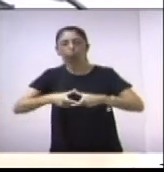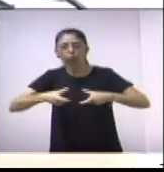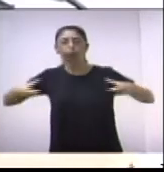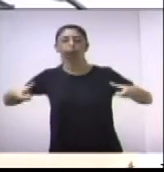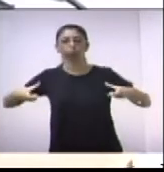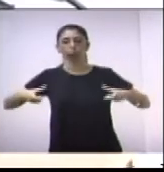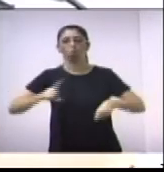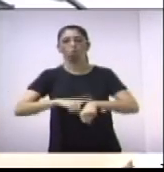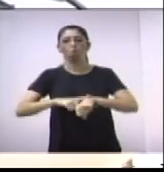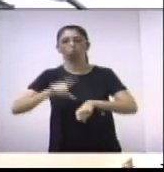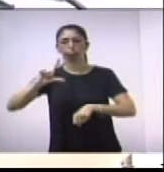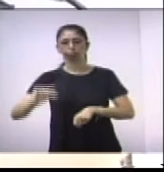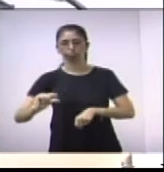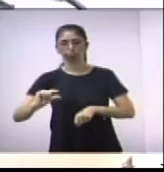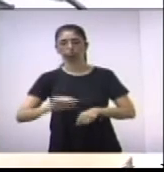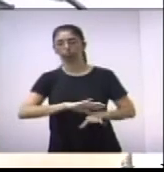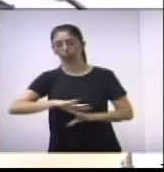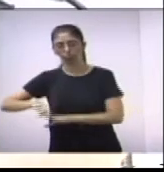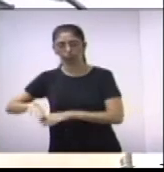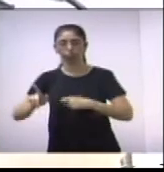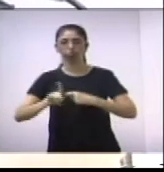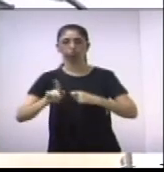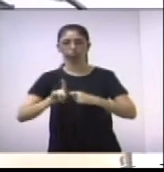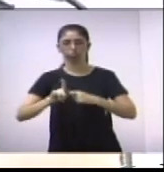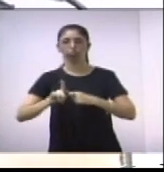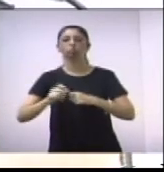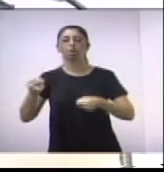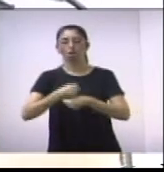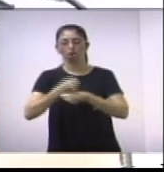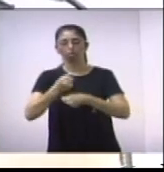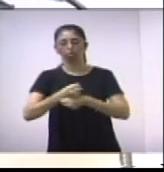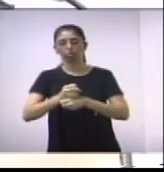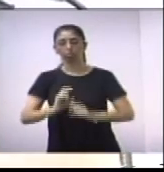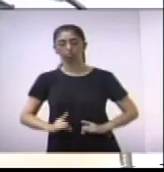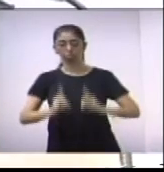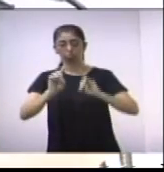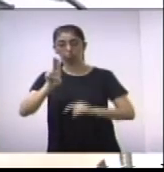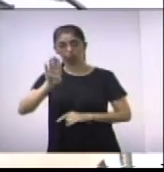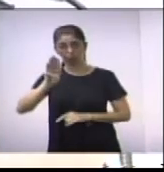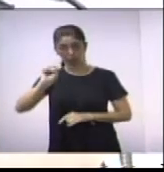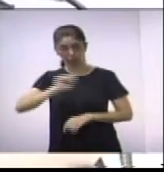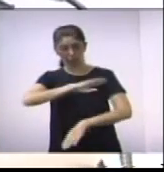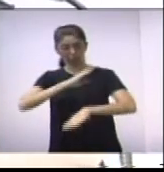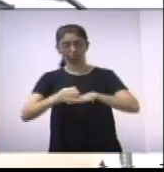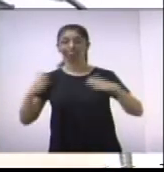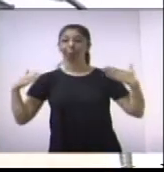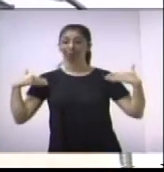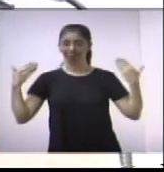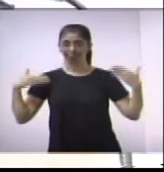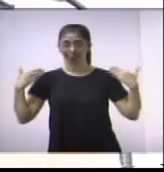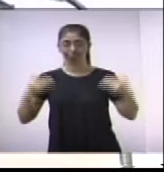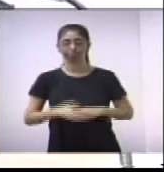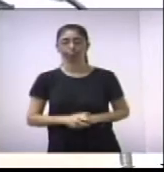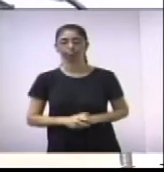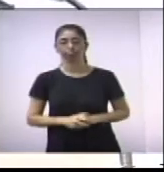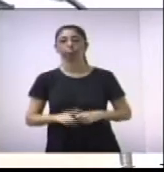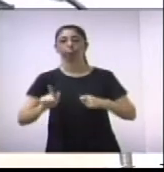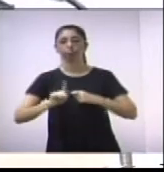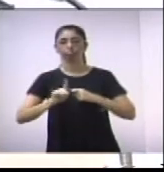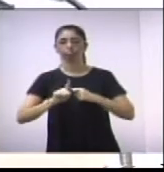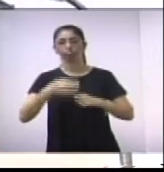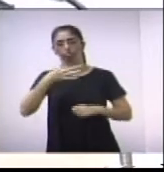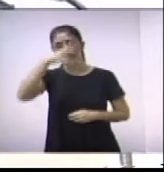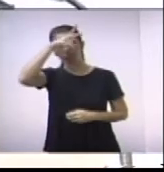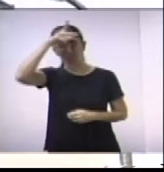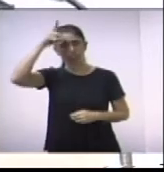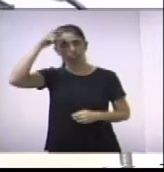205, do vereador Gustavo Etecola, que propõe ao Executivo reforma da UBS do bairro Monte Alegre. Número 206, do vereador Gustavo Etecola, que